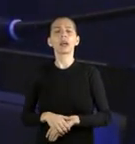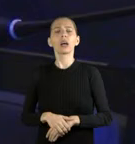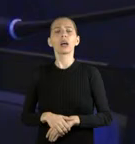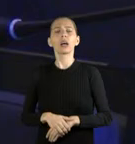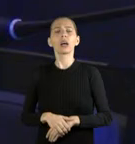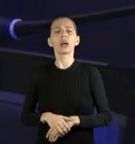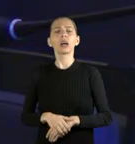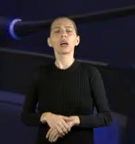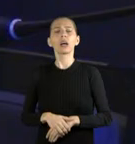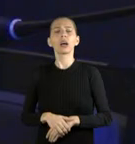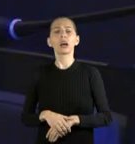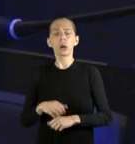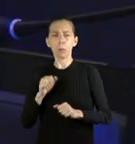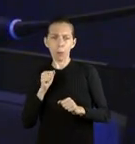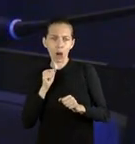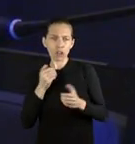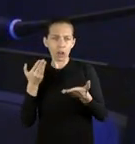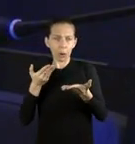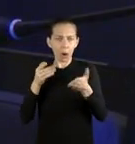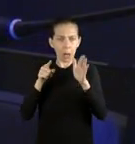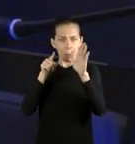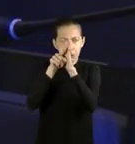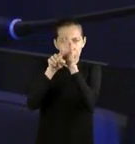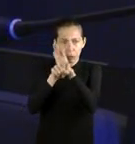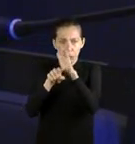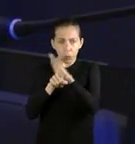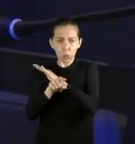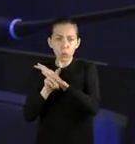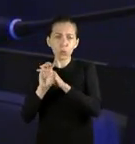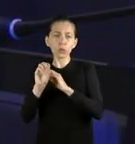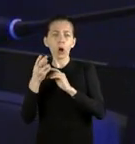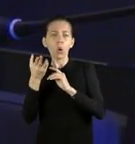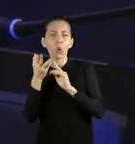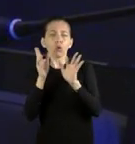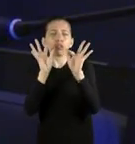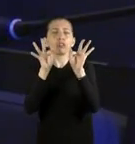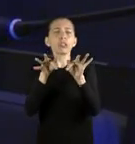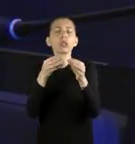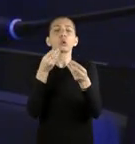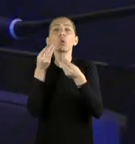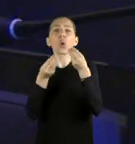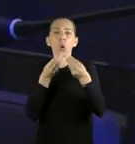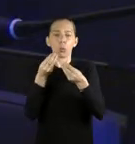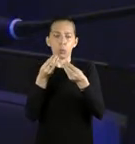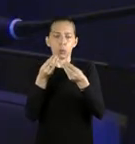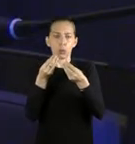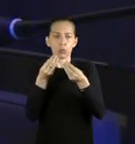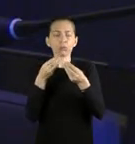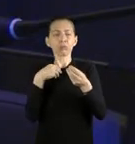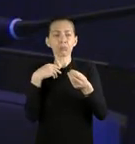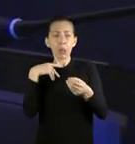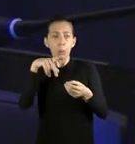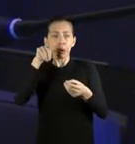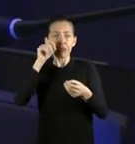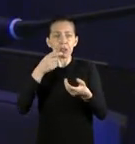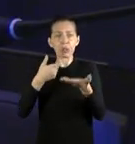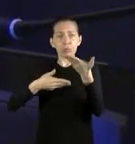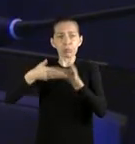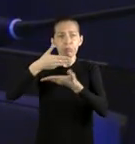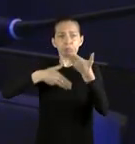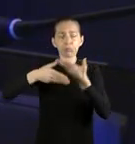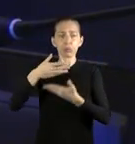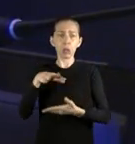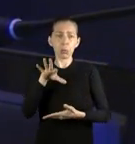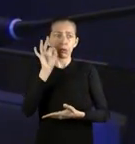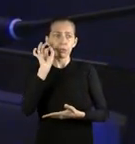Qual momento? A gente pode fazer as perguntas ou você acha melhor no final do... Não, eu prefiro até que, caso tenha, pode me